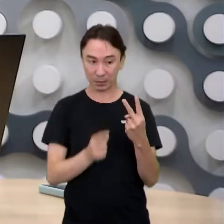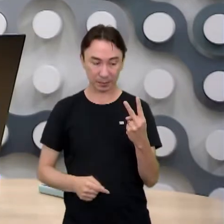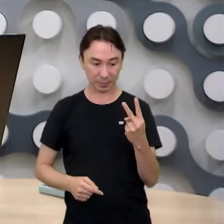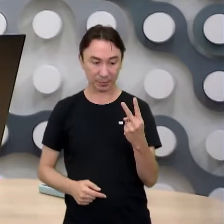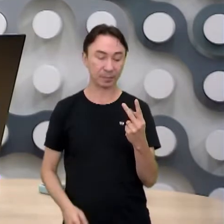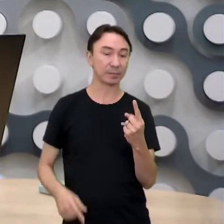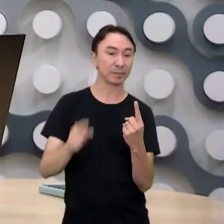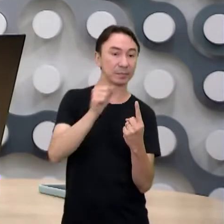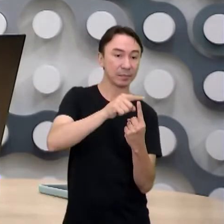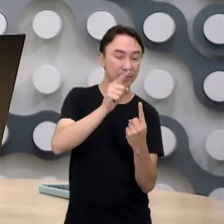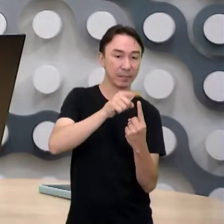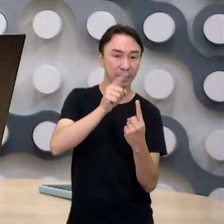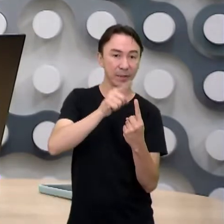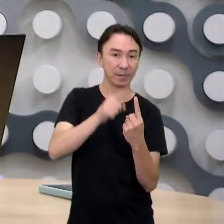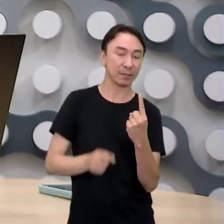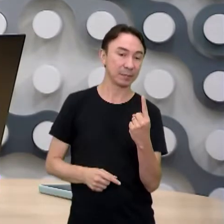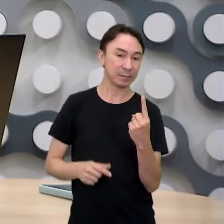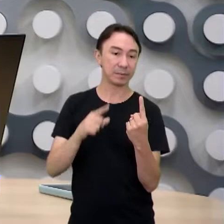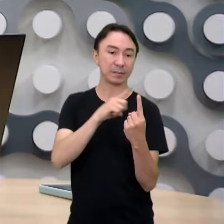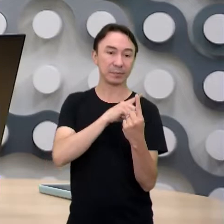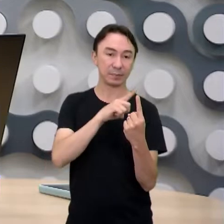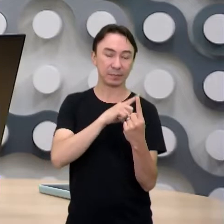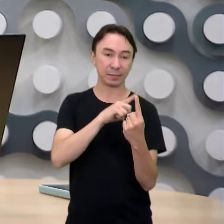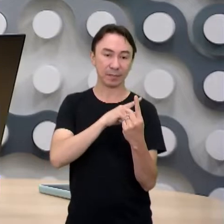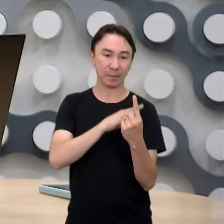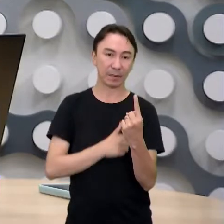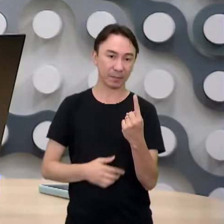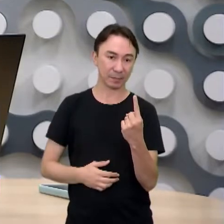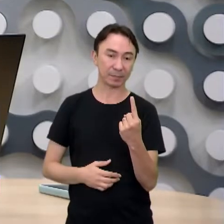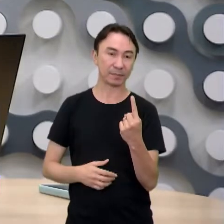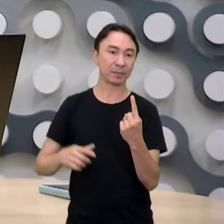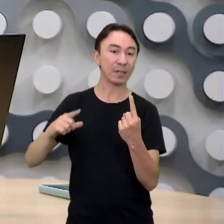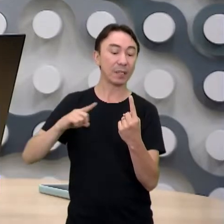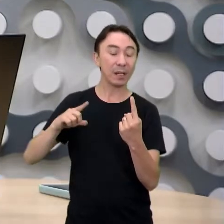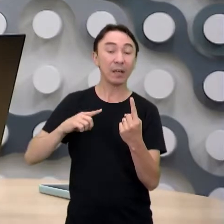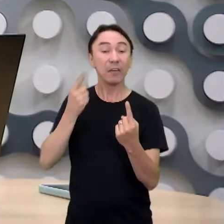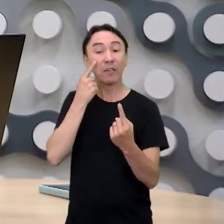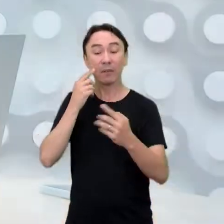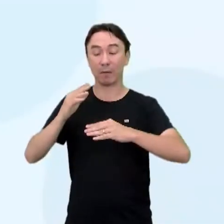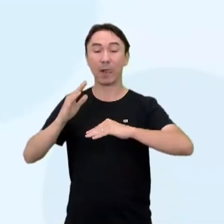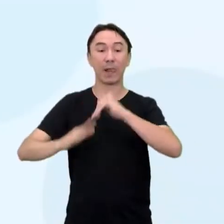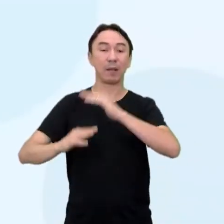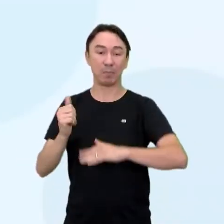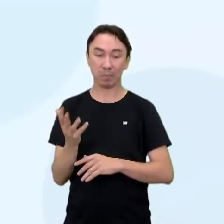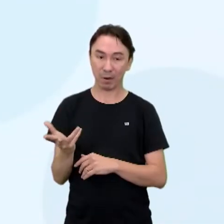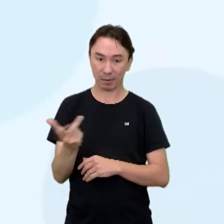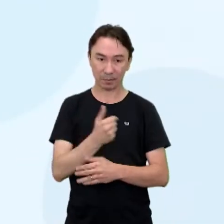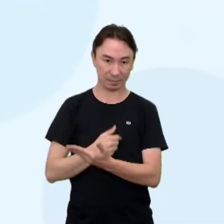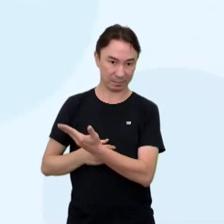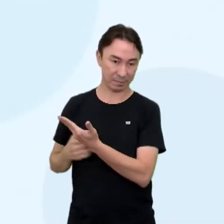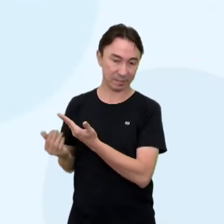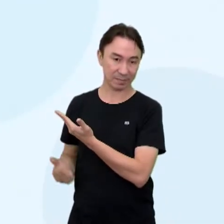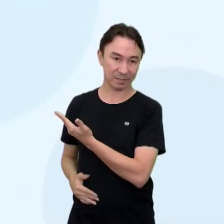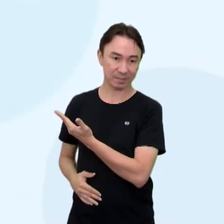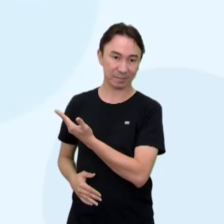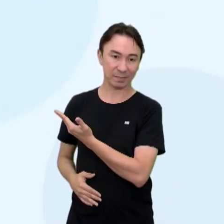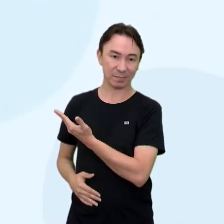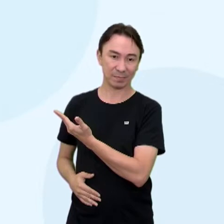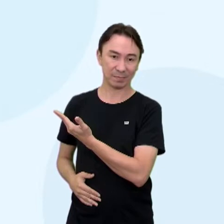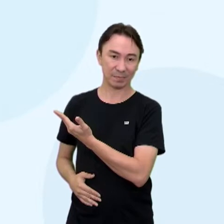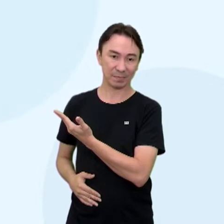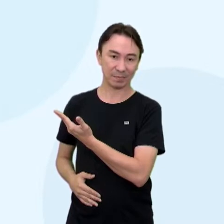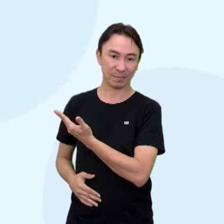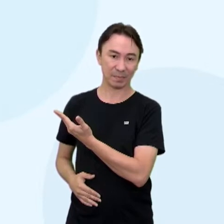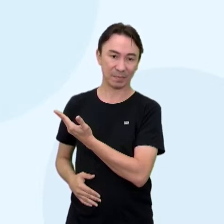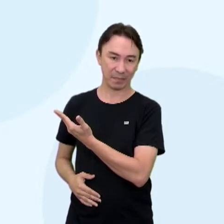né, e depois teremos aí a segunda aula. Vamos lá ver aí as habilidades dos eixos estruturantes? Então tá aí na tela para